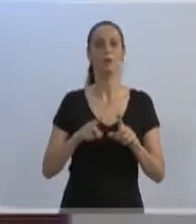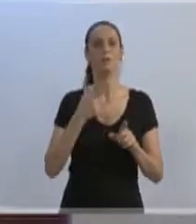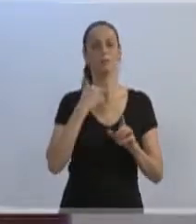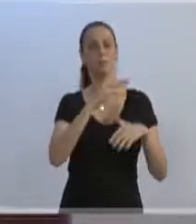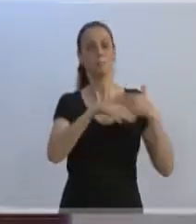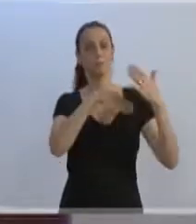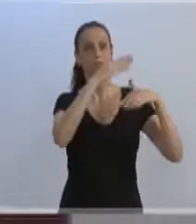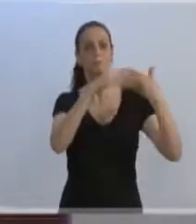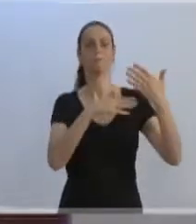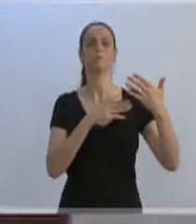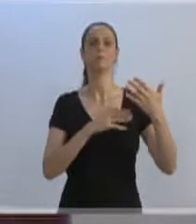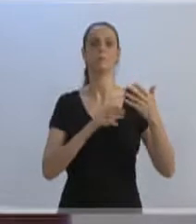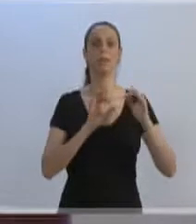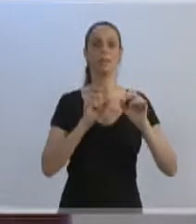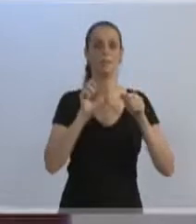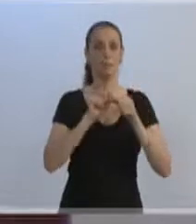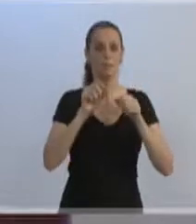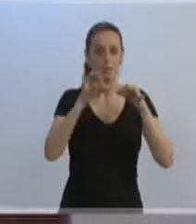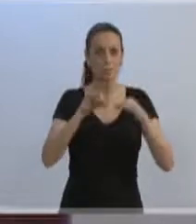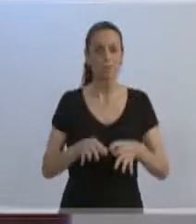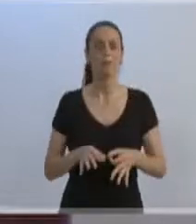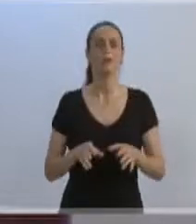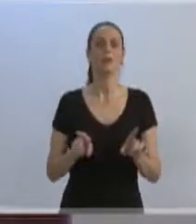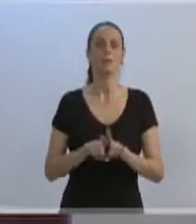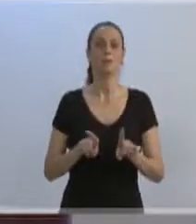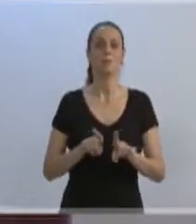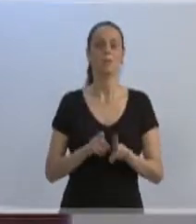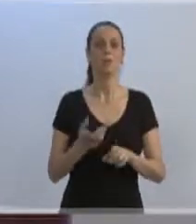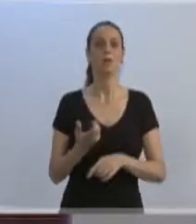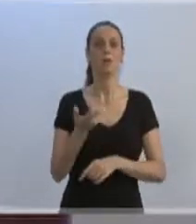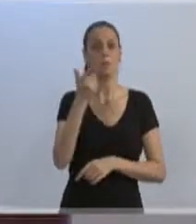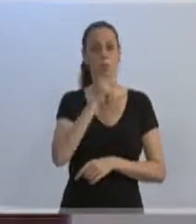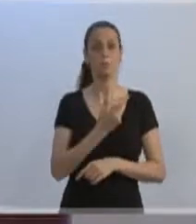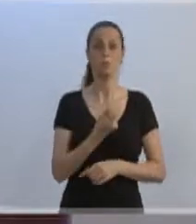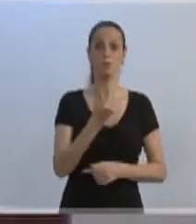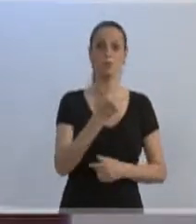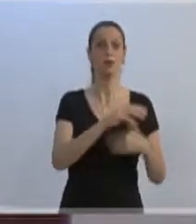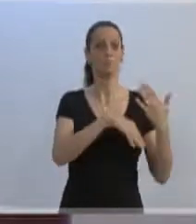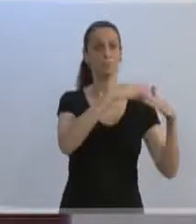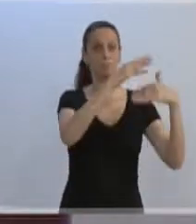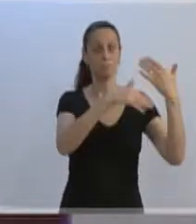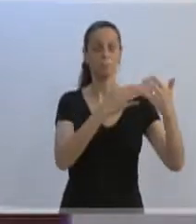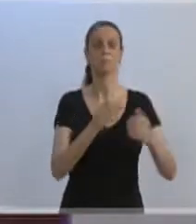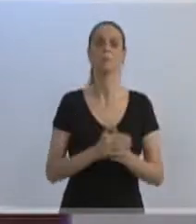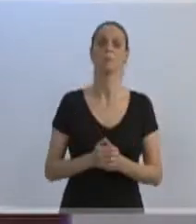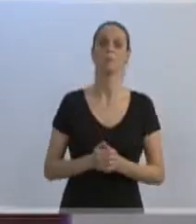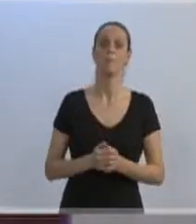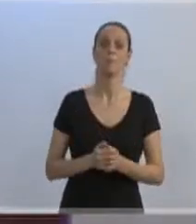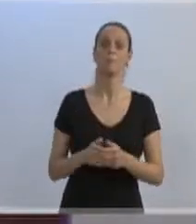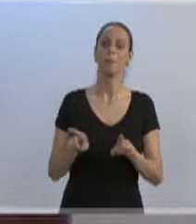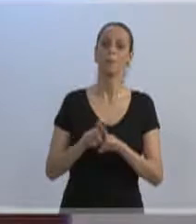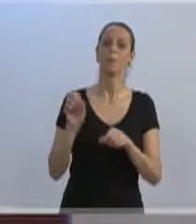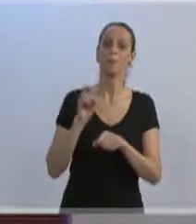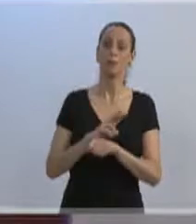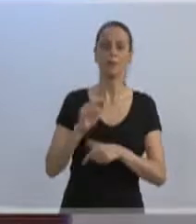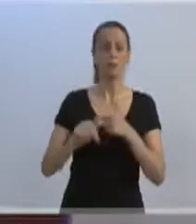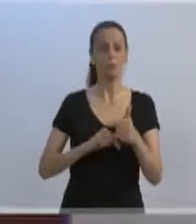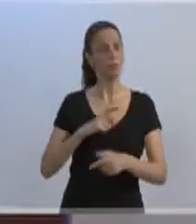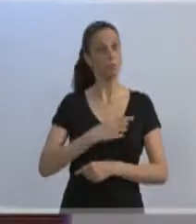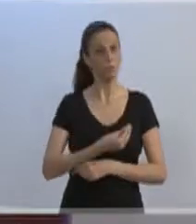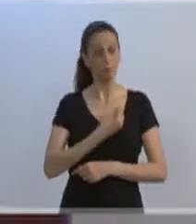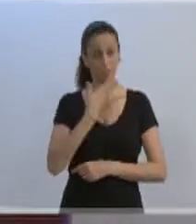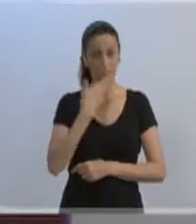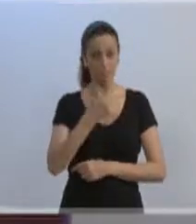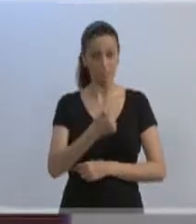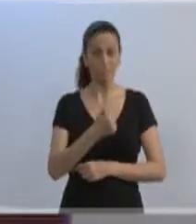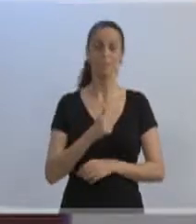crescer quer se regularizar querem gerar riqueza querem gerar renda querem gerar empregos e ter uma vida melhor